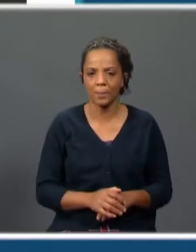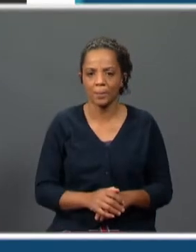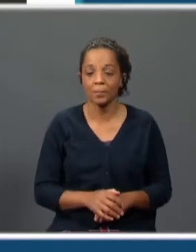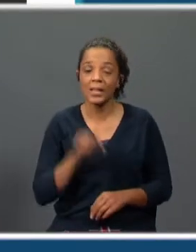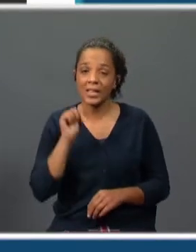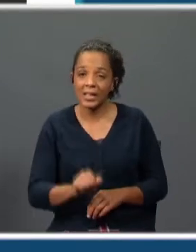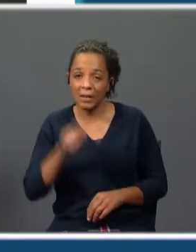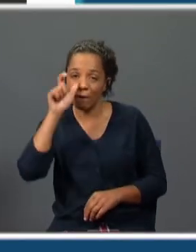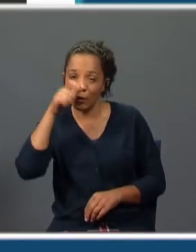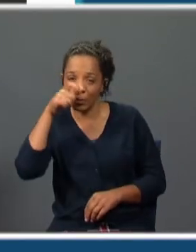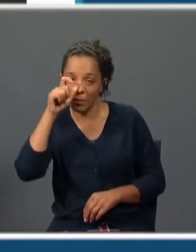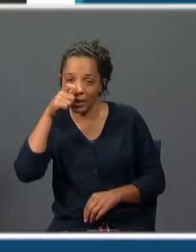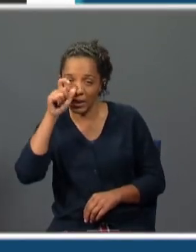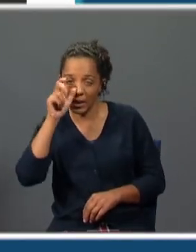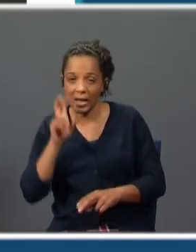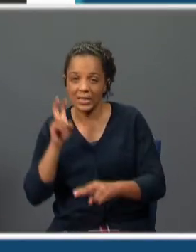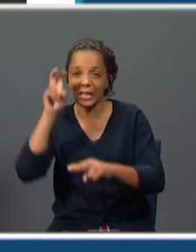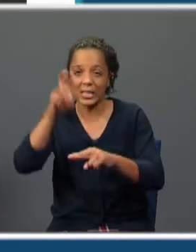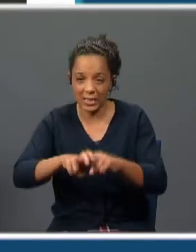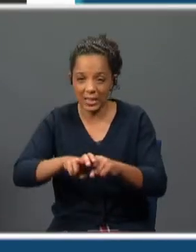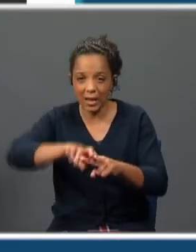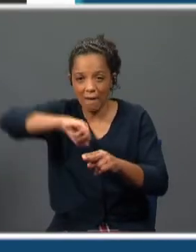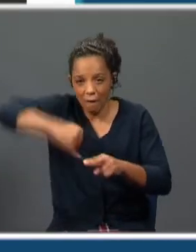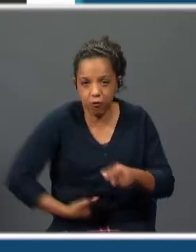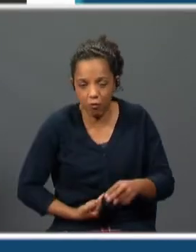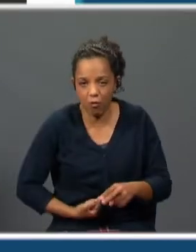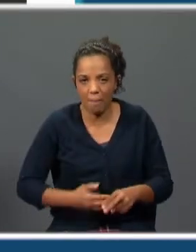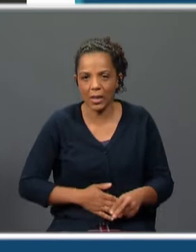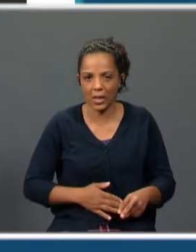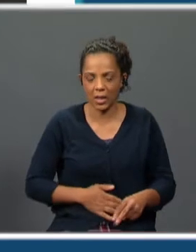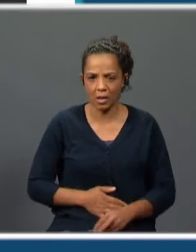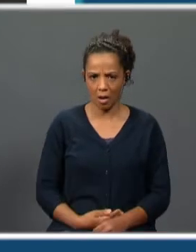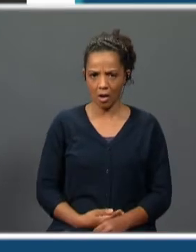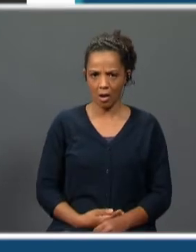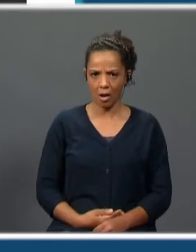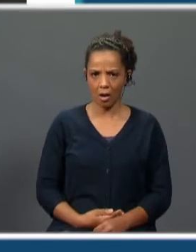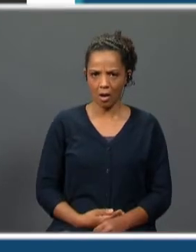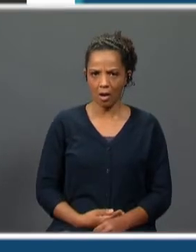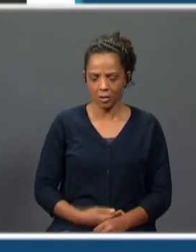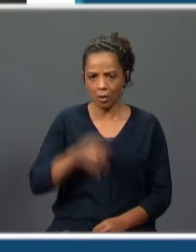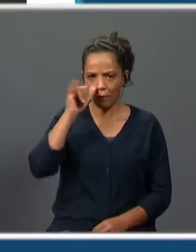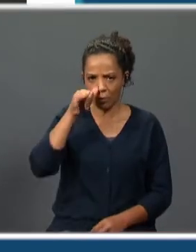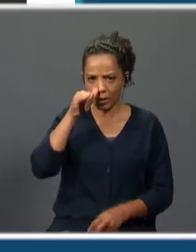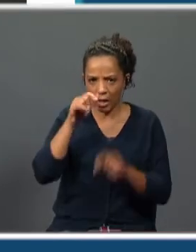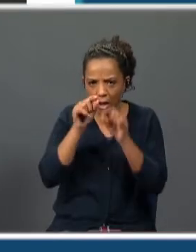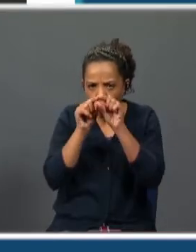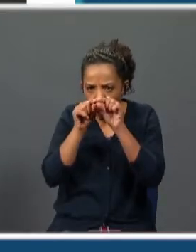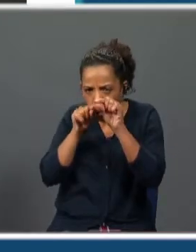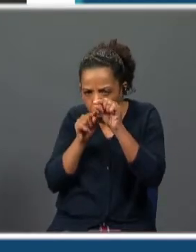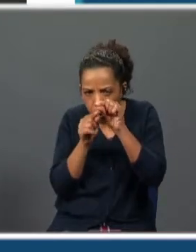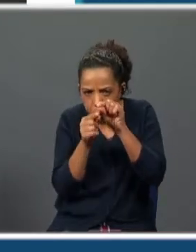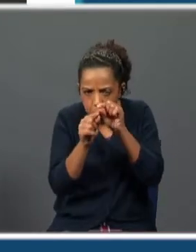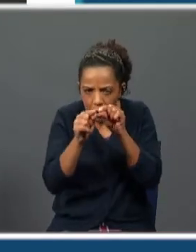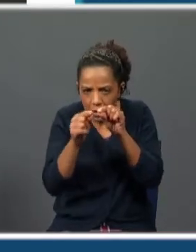a formiga rabiga que te salta em cima e fura a barriga. Dito isto, a formiga entrou pelo buraco da fechadura e